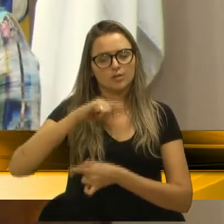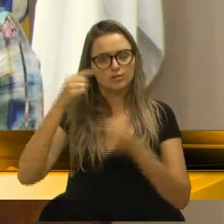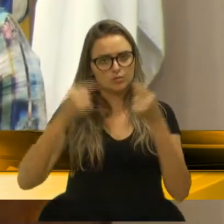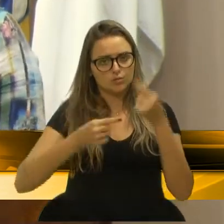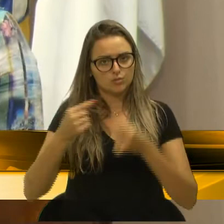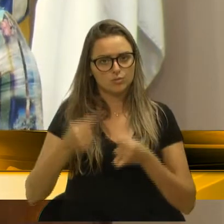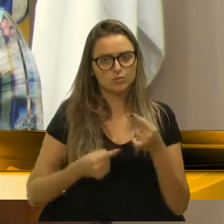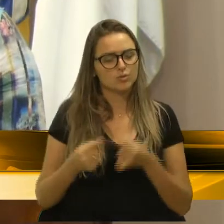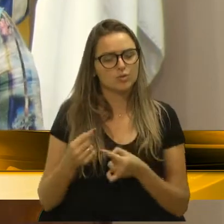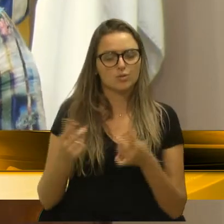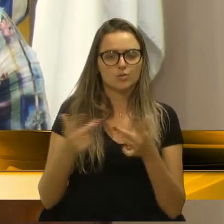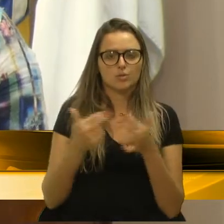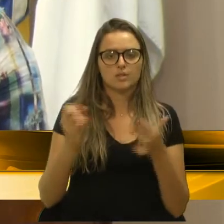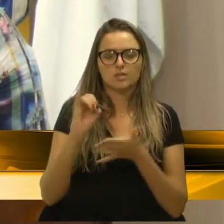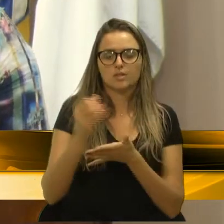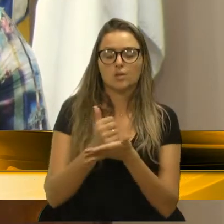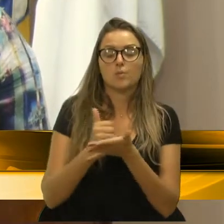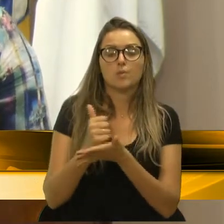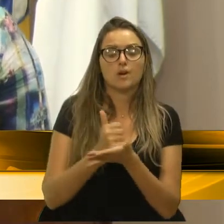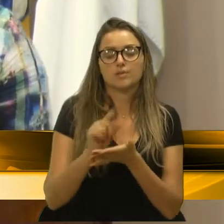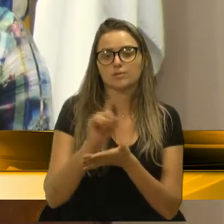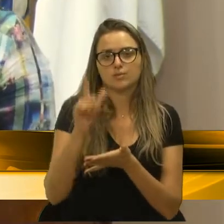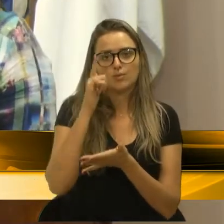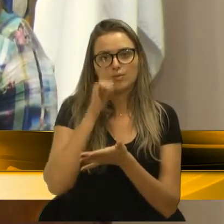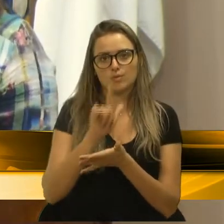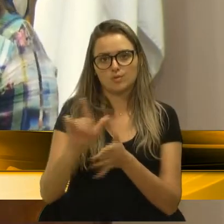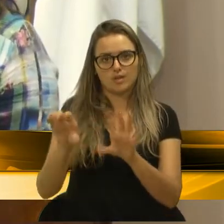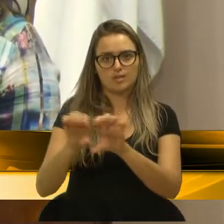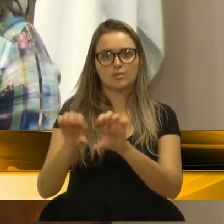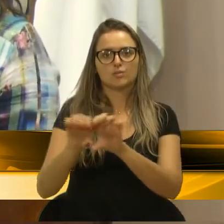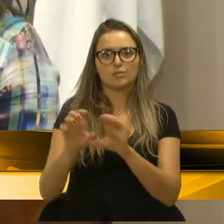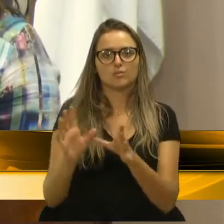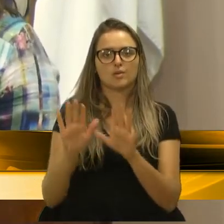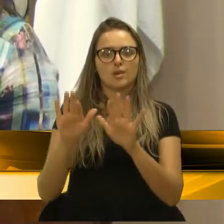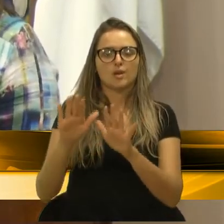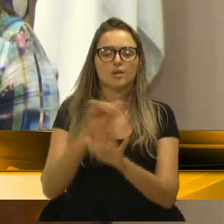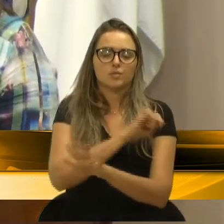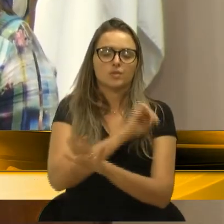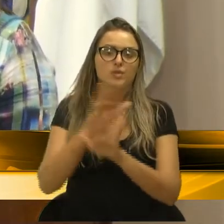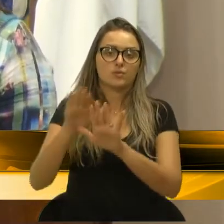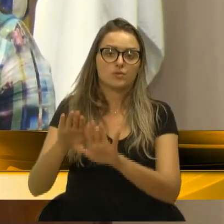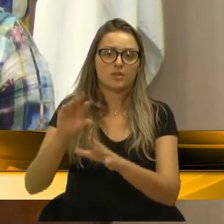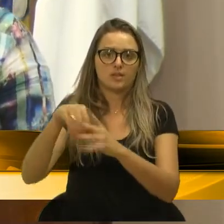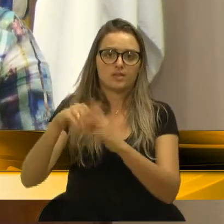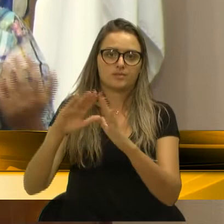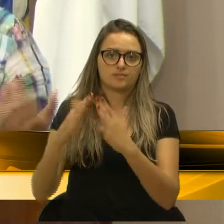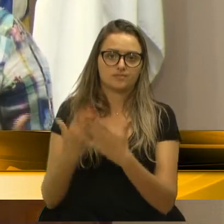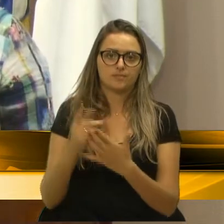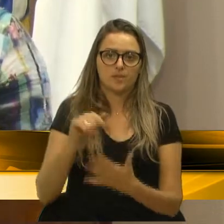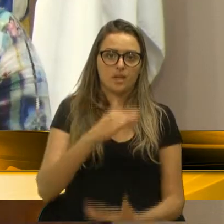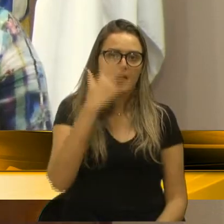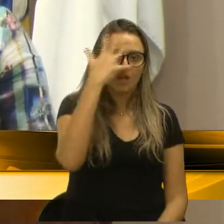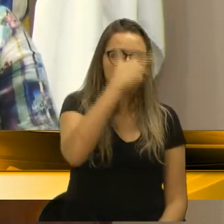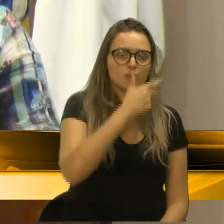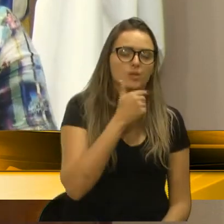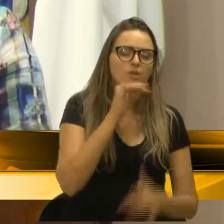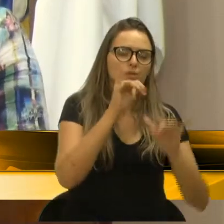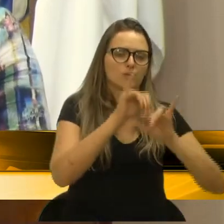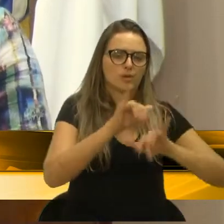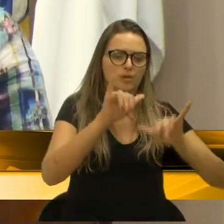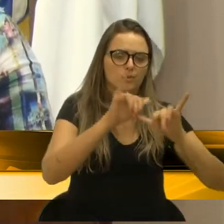básico do básico a gente não consegue dar para os estudantes ficarem nas escolas. É muito bonito várias campanhas,